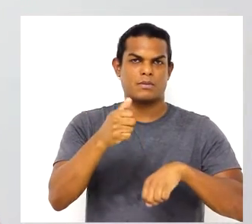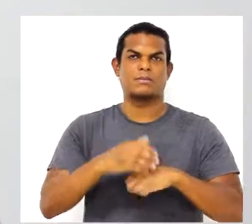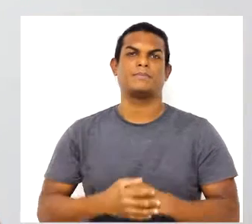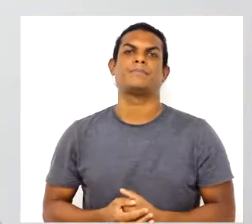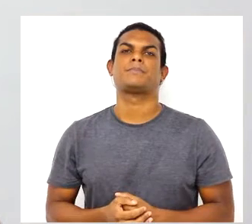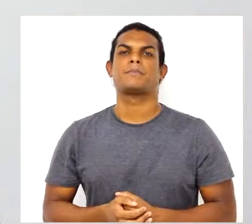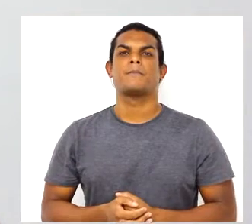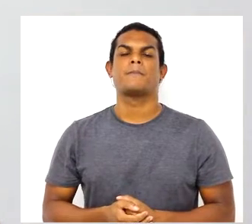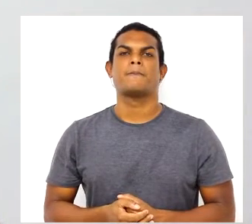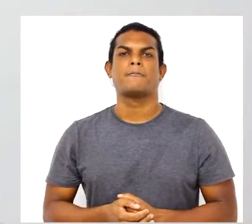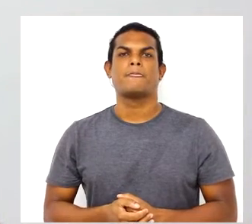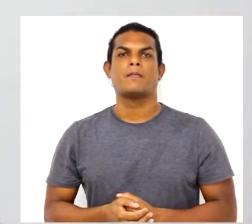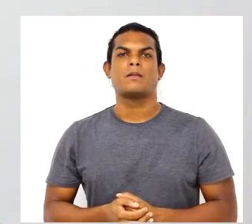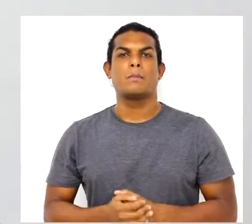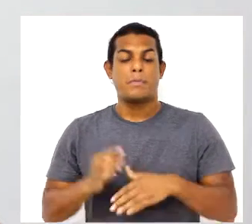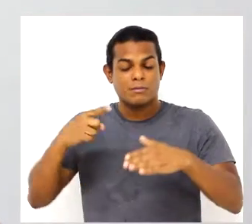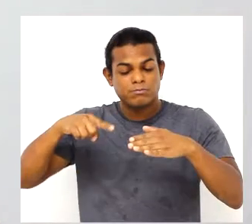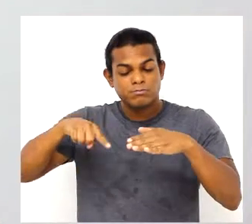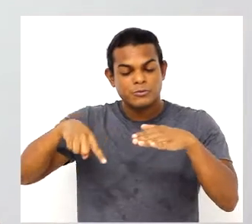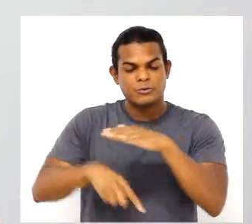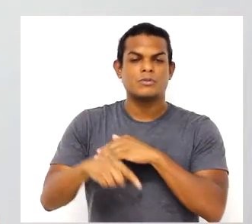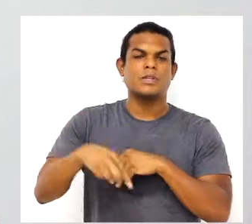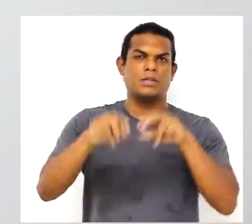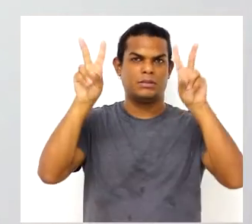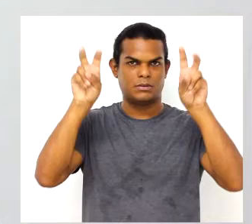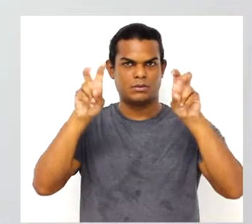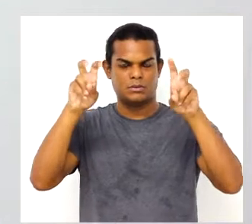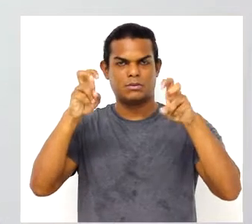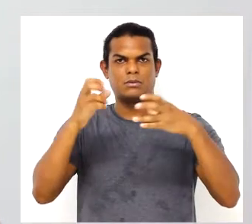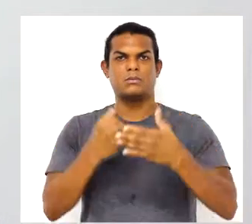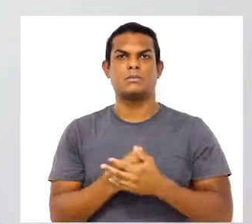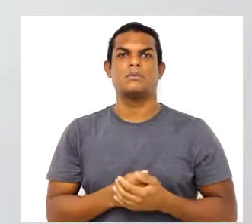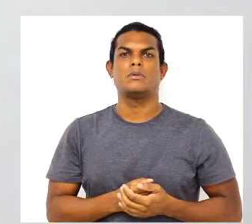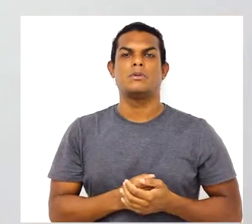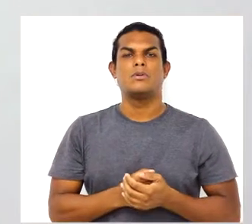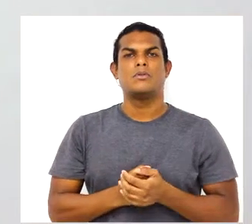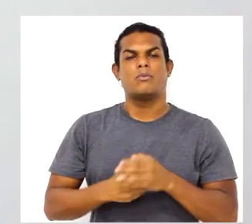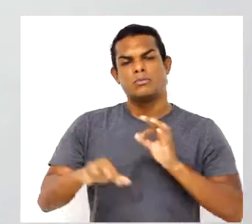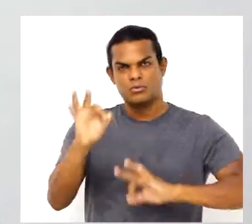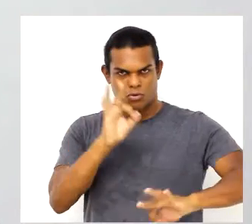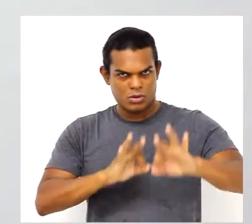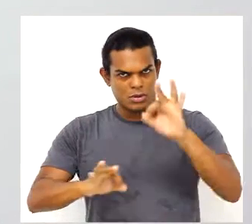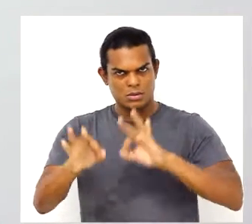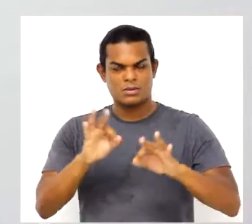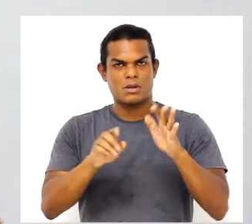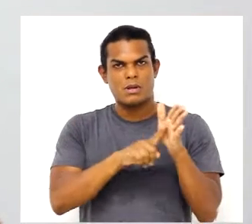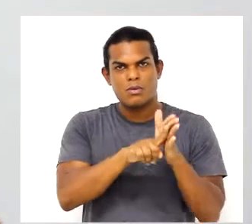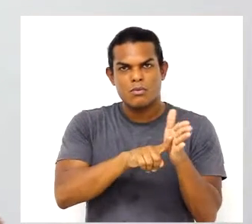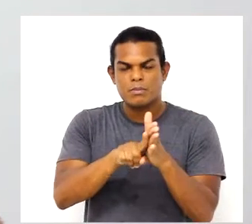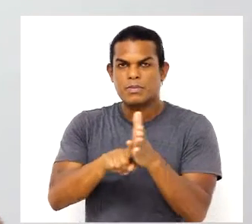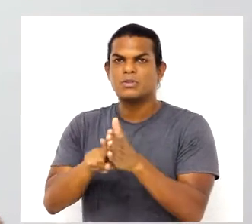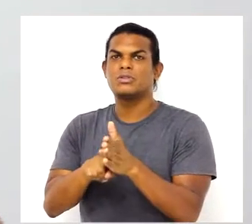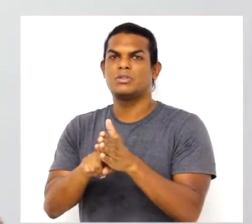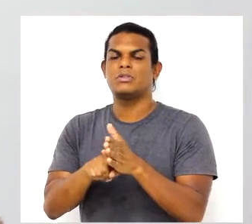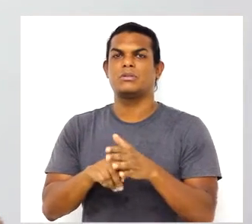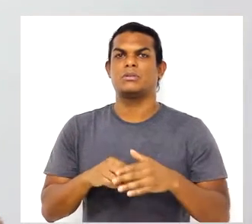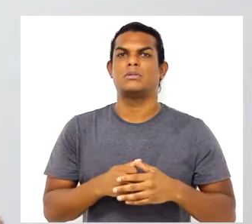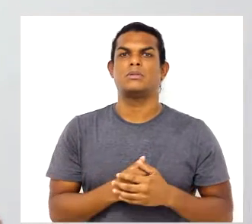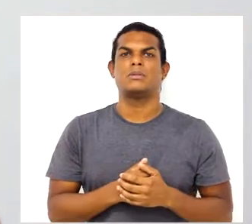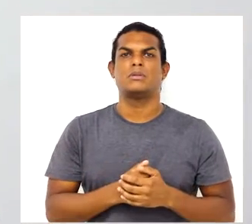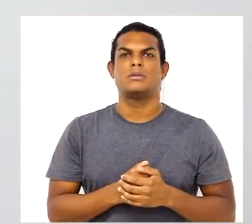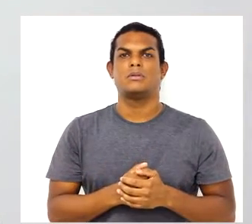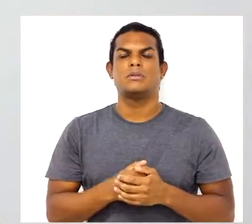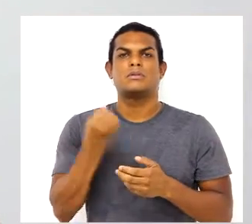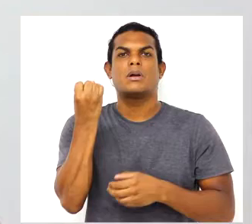melhor entender essa competência, vamos elaborar uma pesquisa simulada a respeito